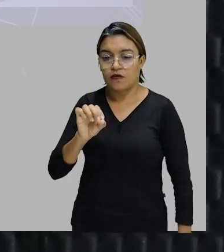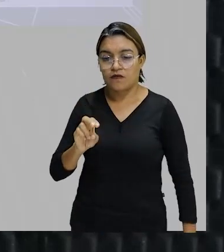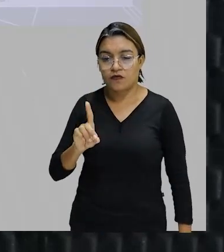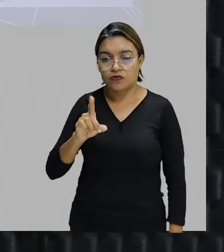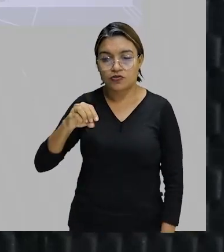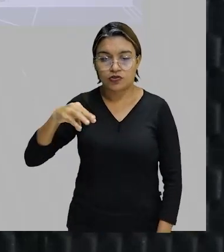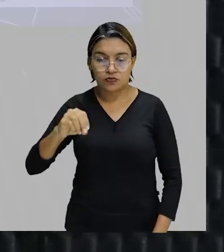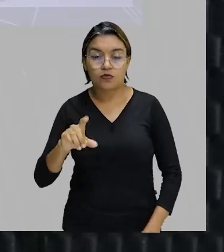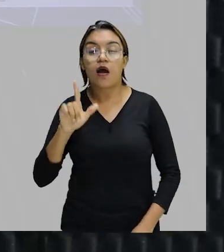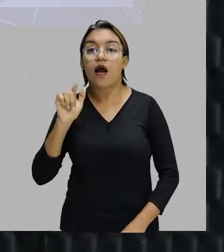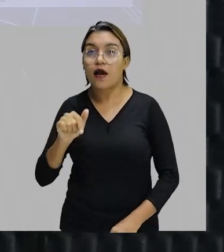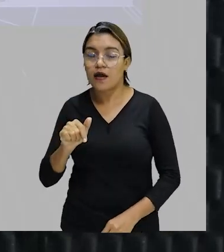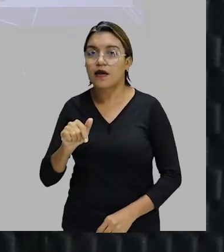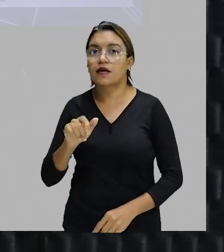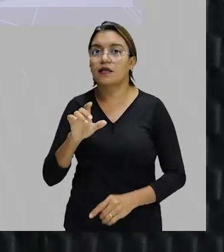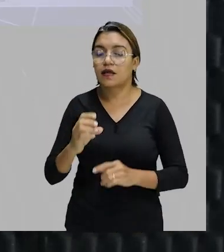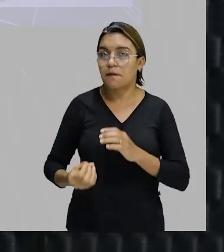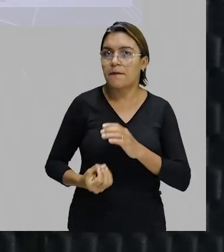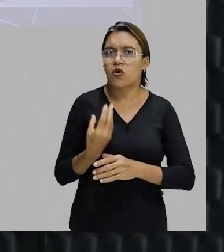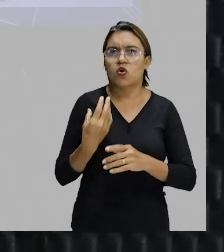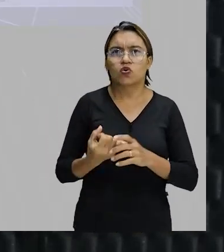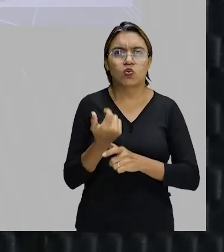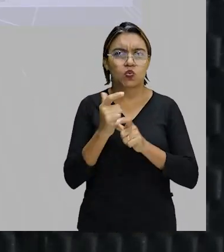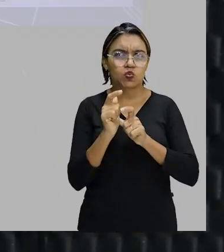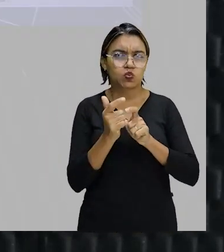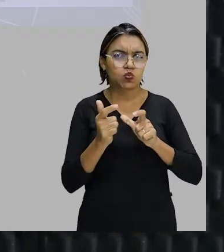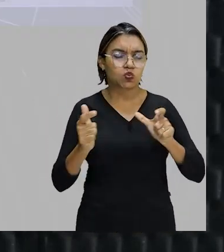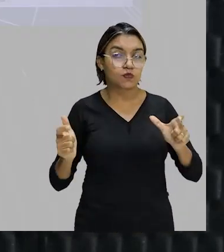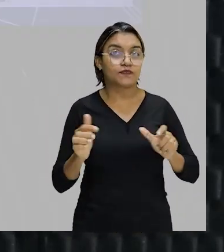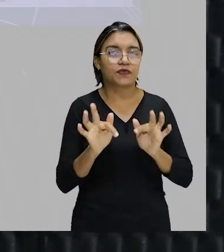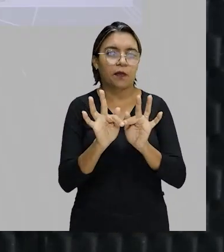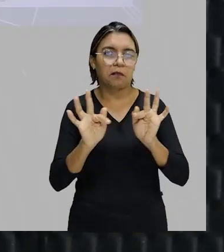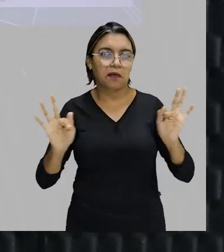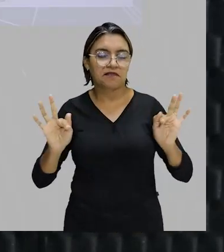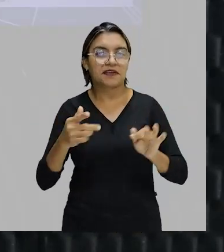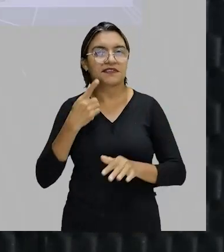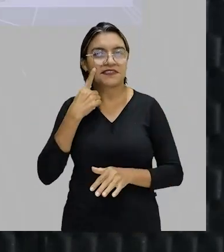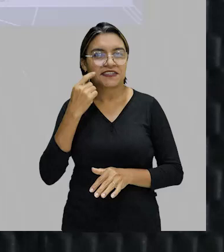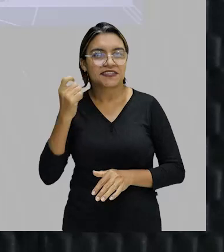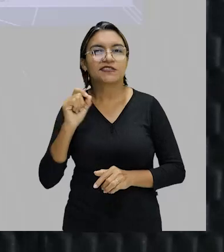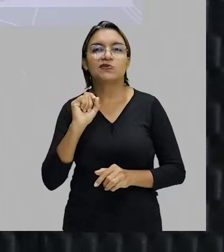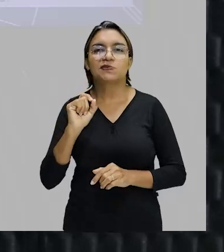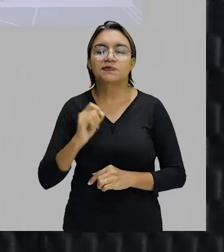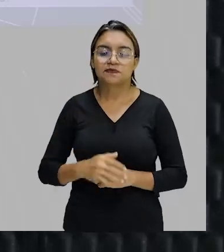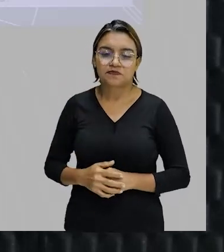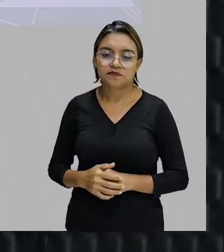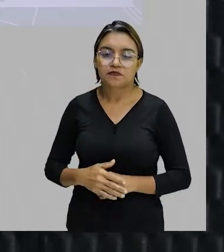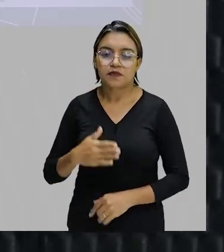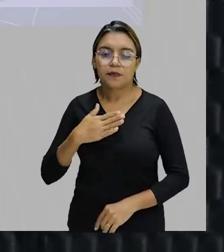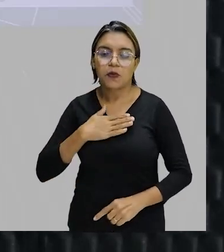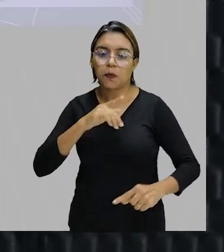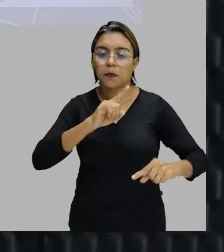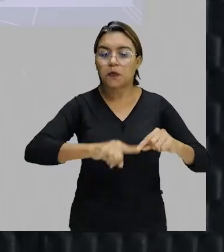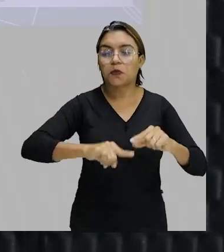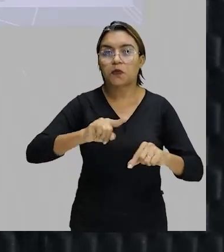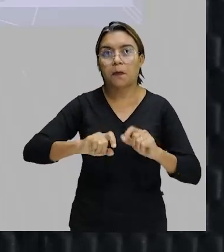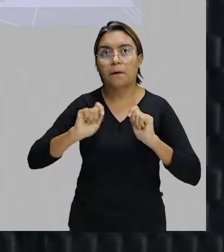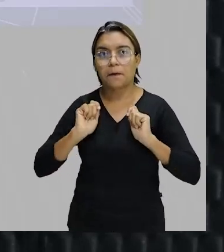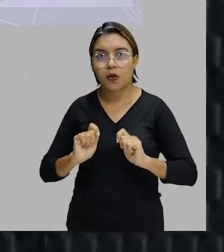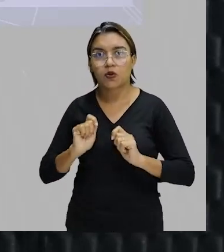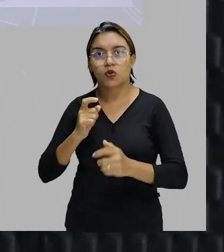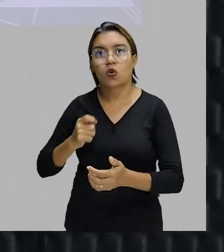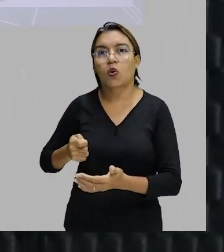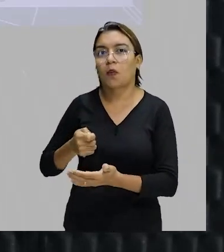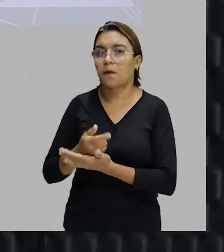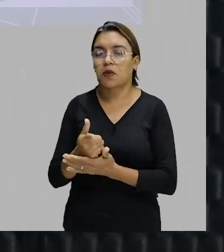justamente nessa produção em larga escala. Tem até uma frase interessante de Henry Ford que ele fala, olha, meu produto você pode comprar o